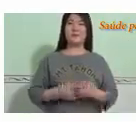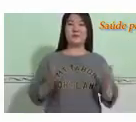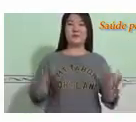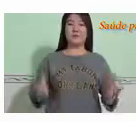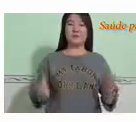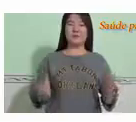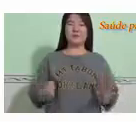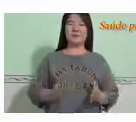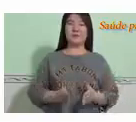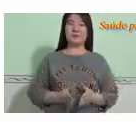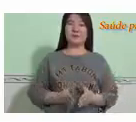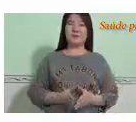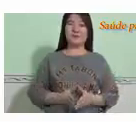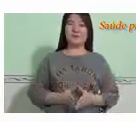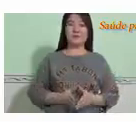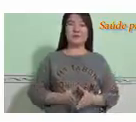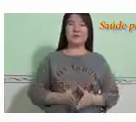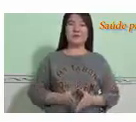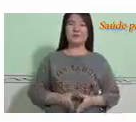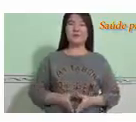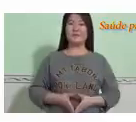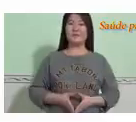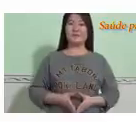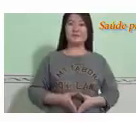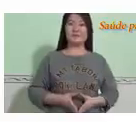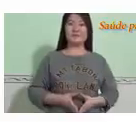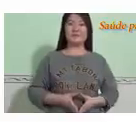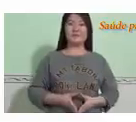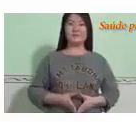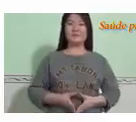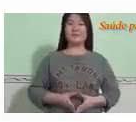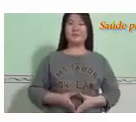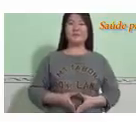beijos e abraços, evitar colocar a mão na boca.